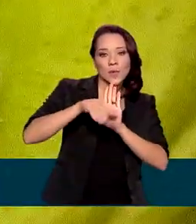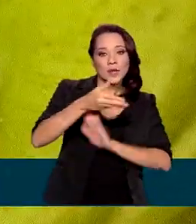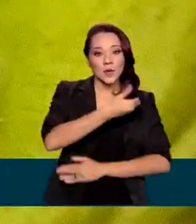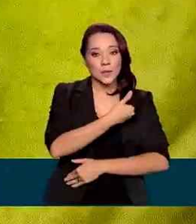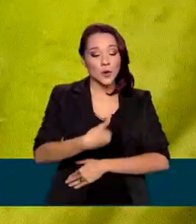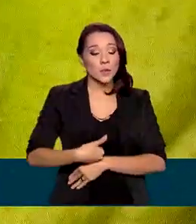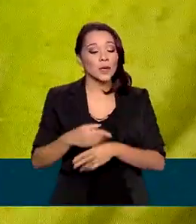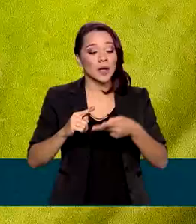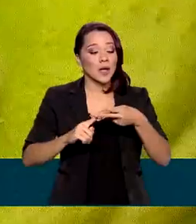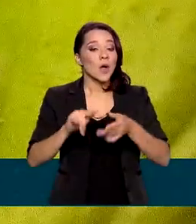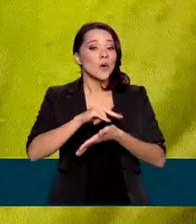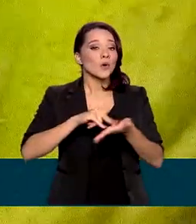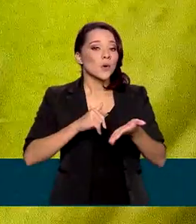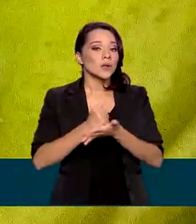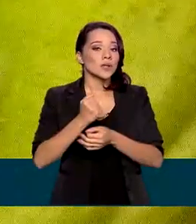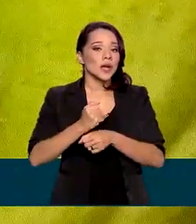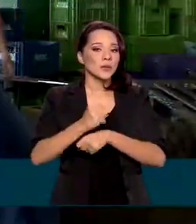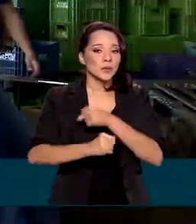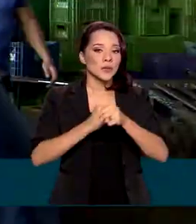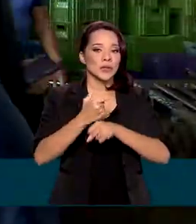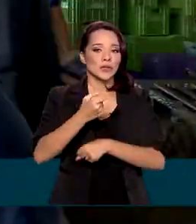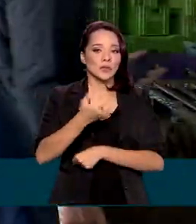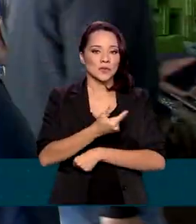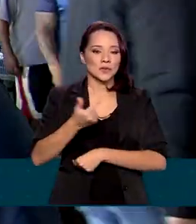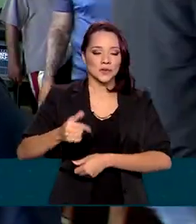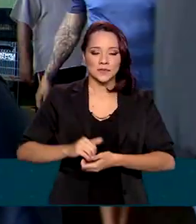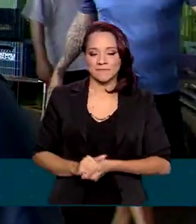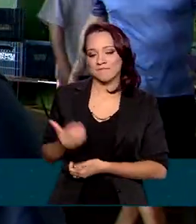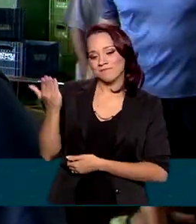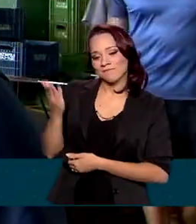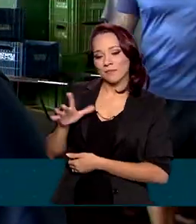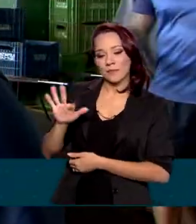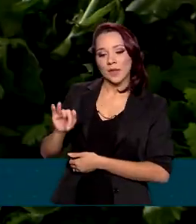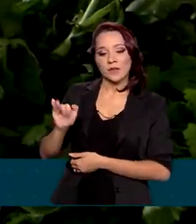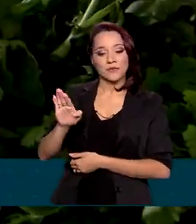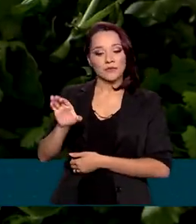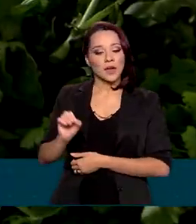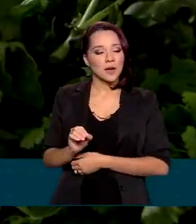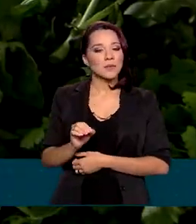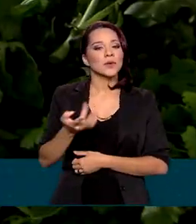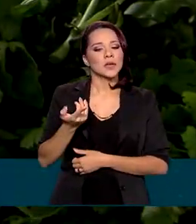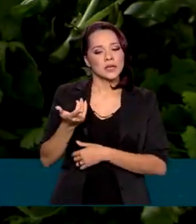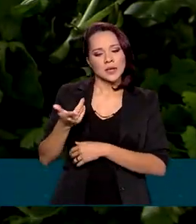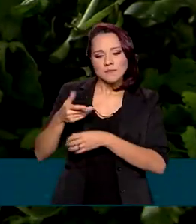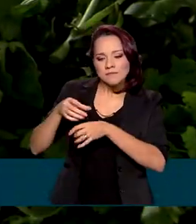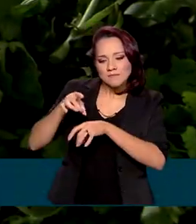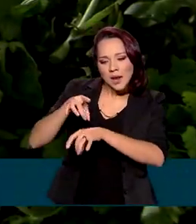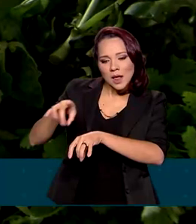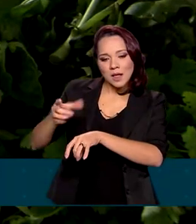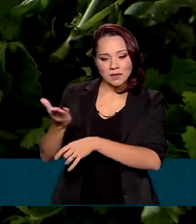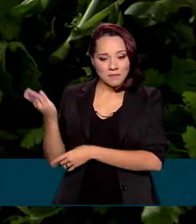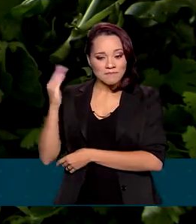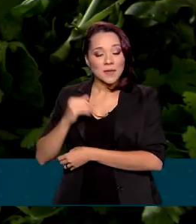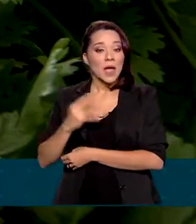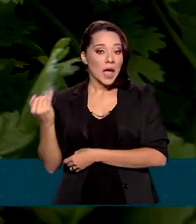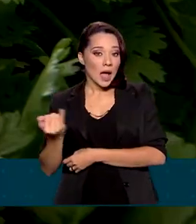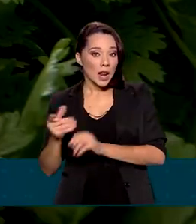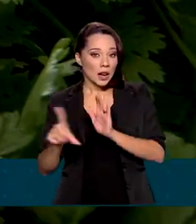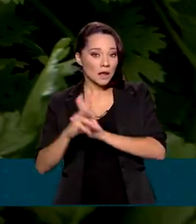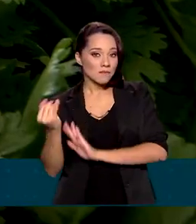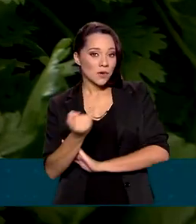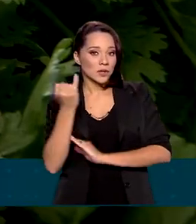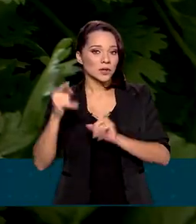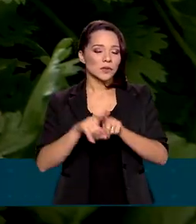seus contratos para o ano de 2022. Para o produtor Fábio, que cultiva hortaliças, a lei é importante também